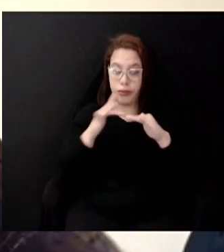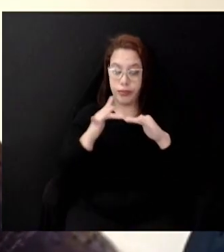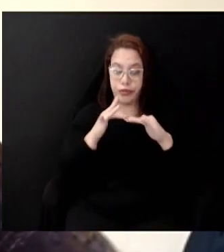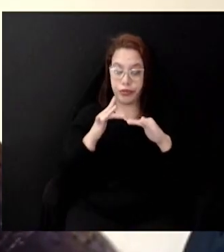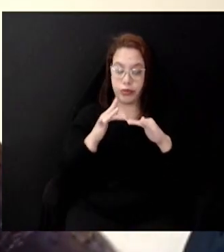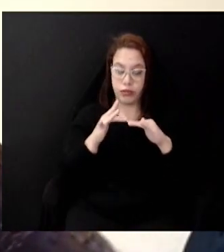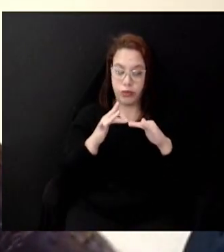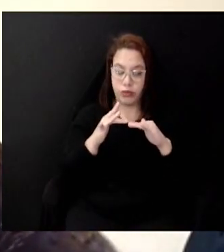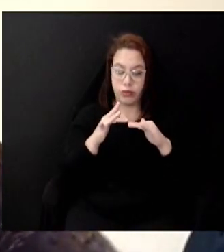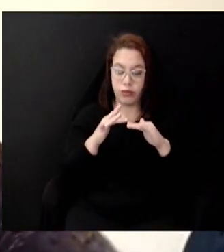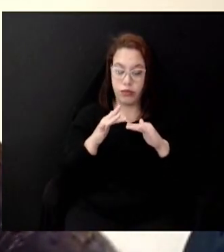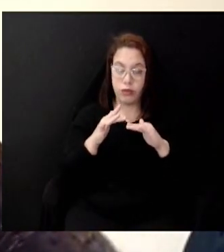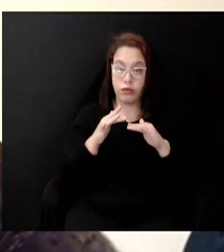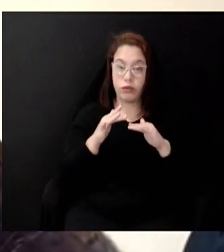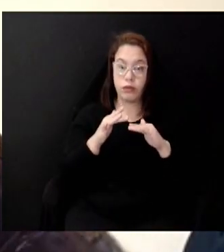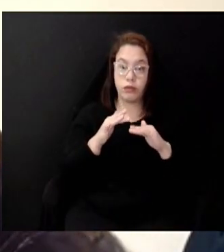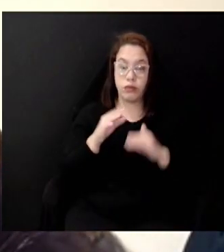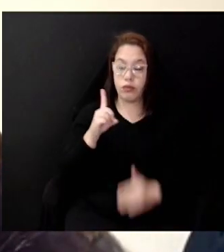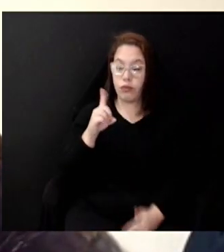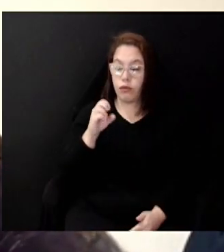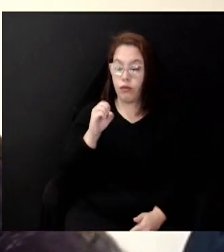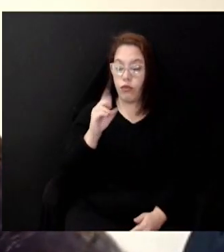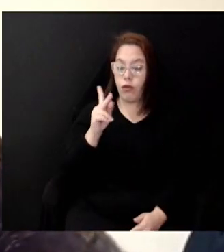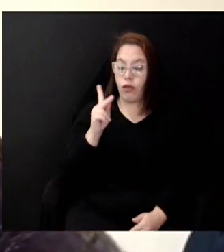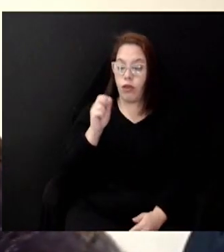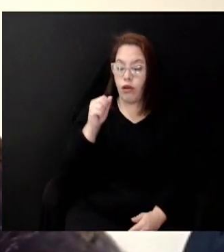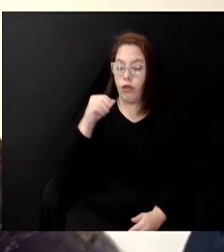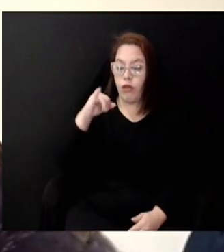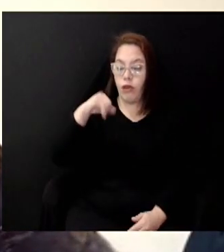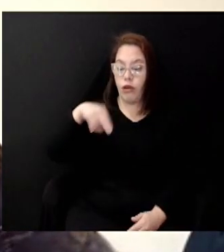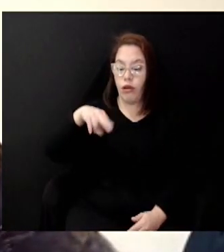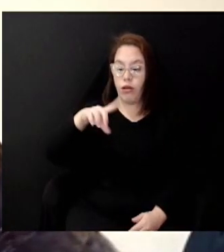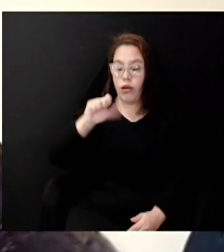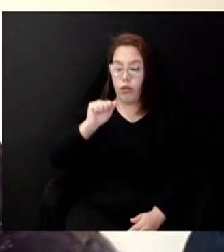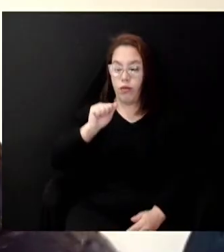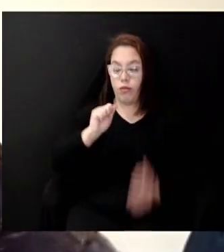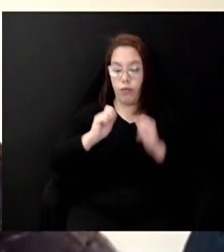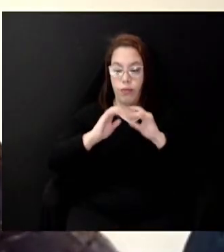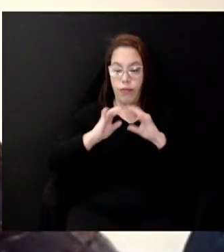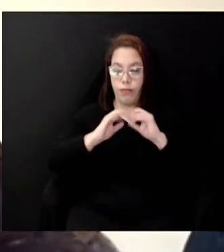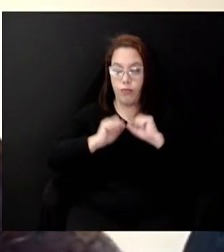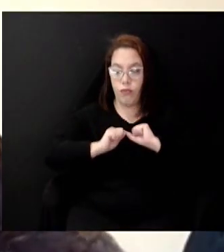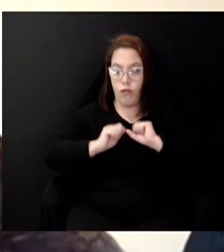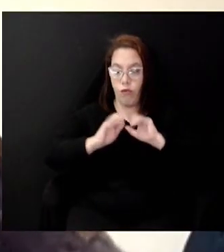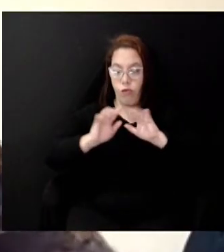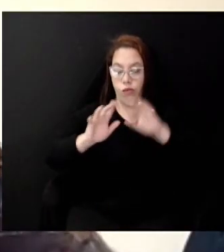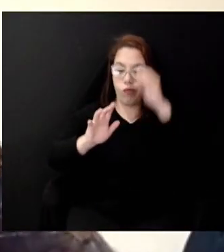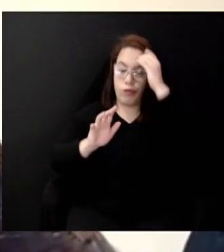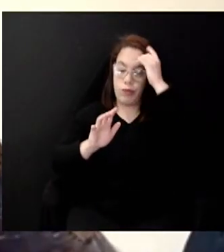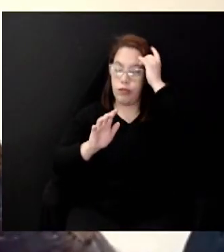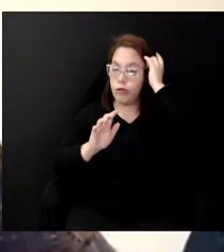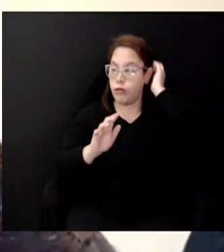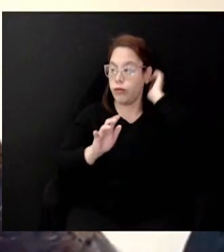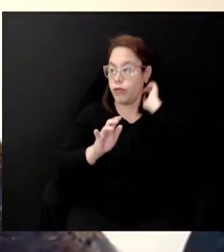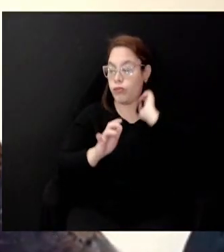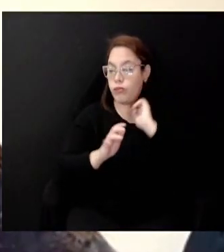produção da dopamina, né, como um neurotransmissor aí potencial quando a gente